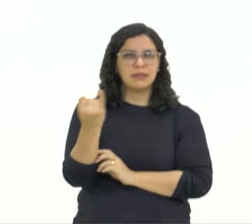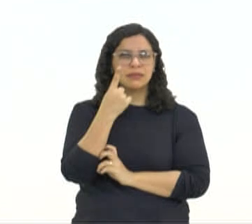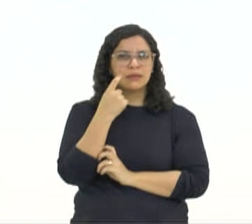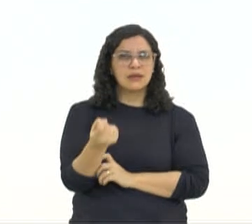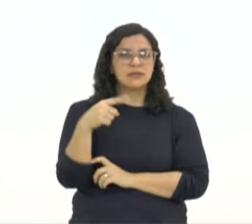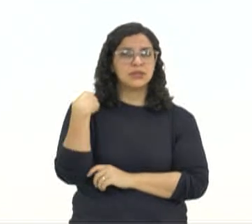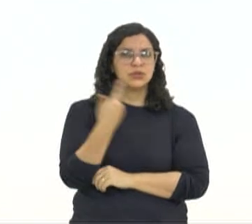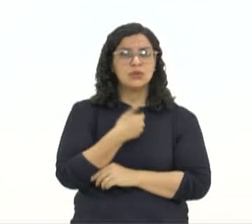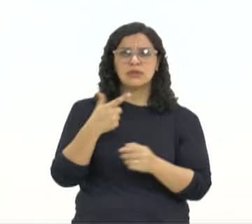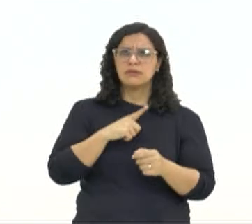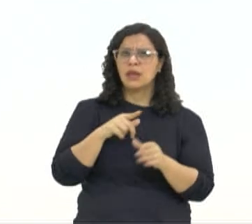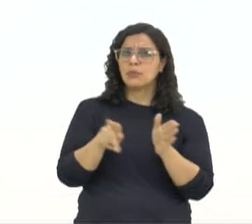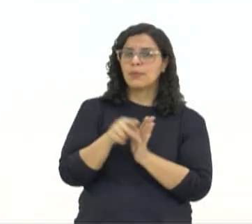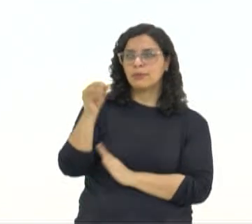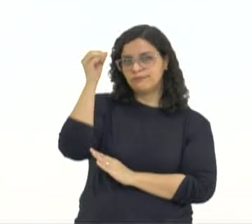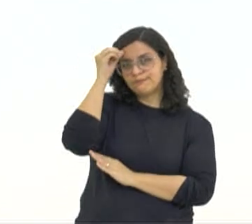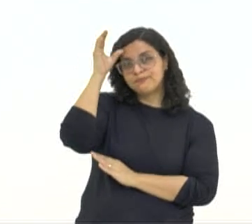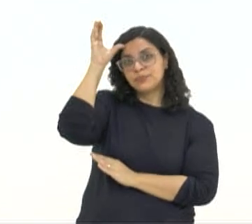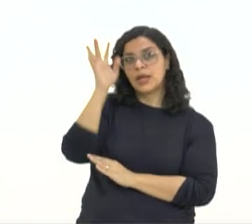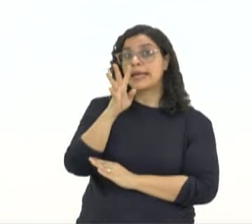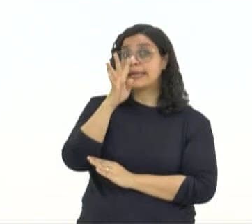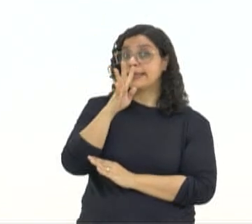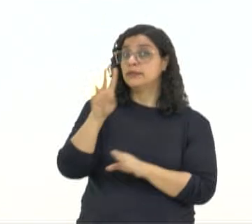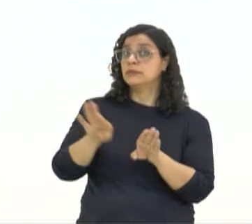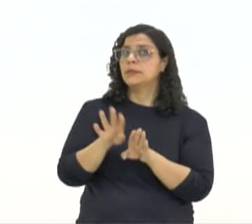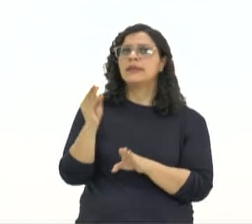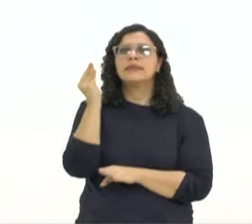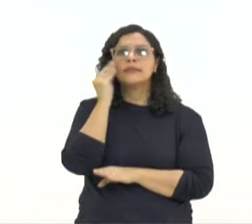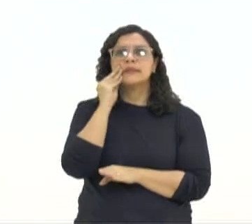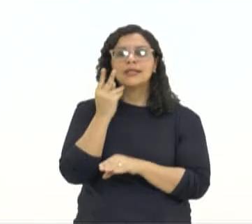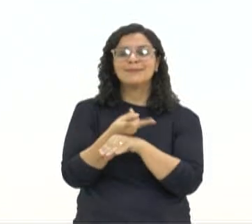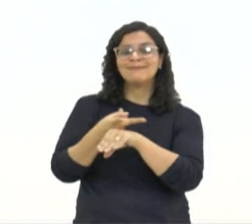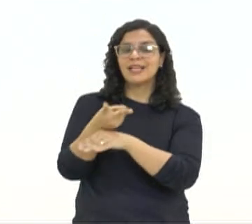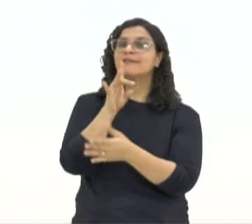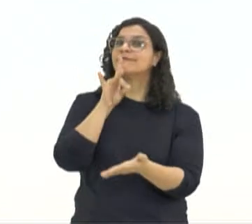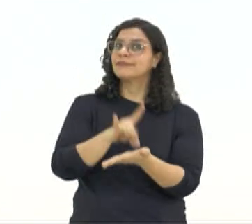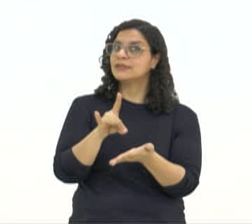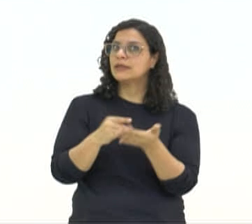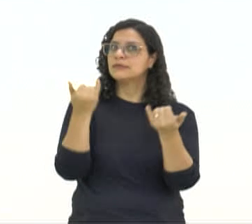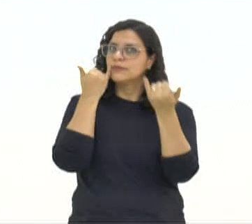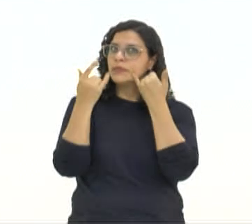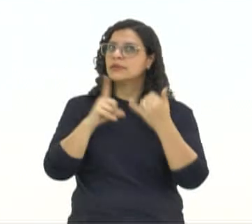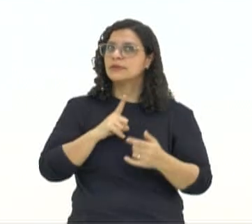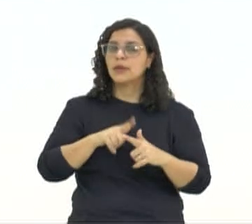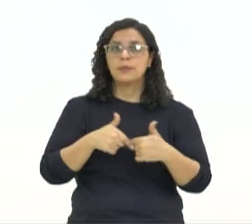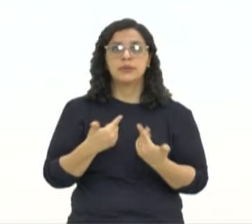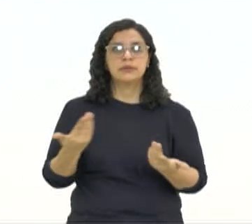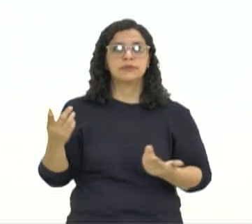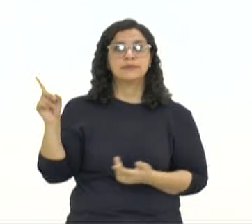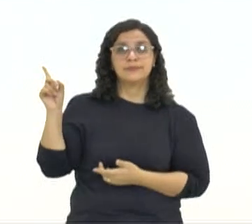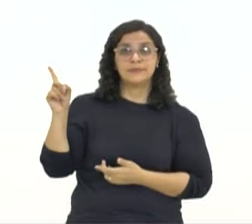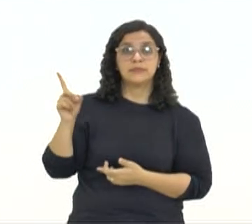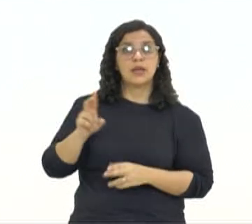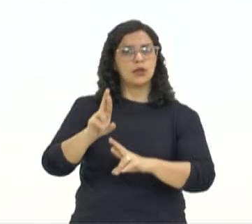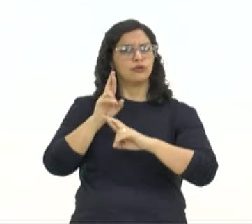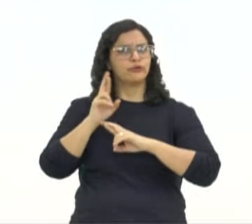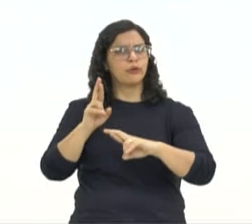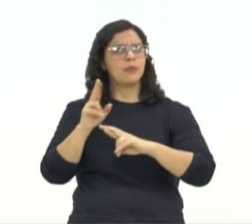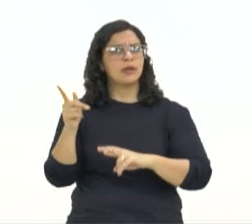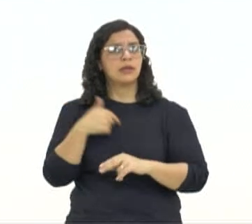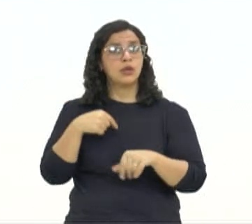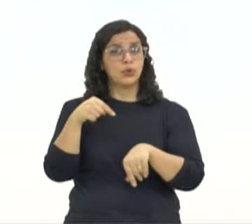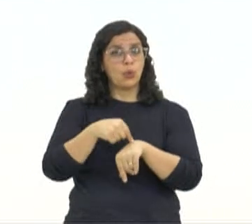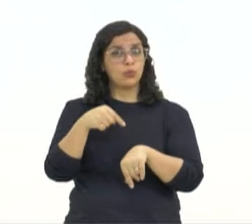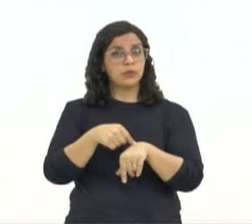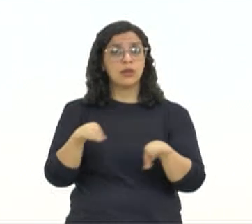gente tenha consciência crítica e busque por la veracidade de las informações. Ojalá que, com o